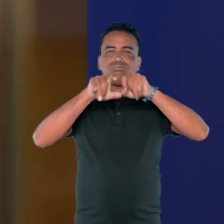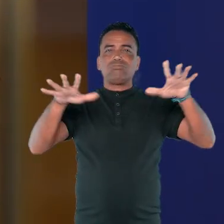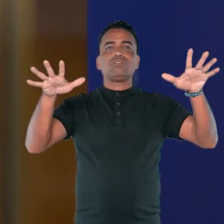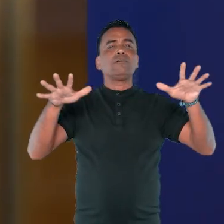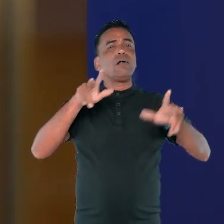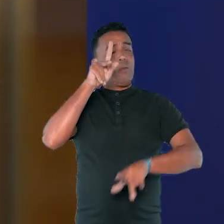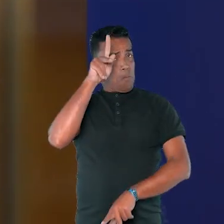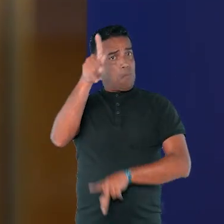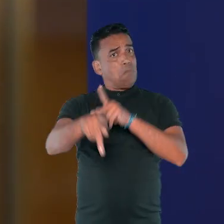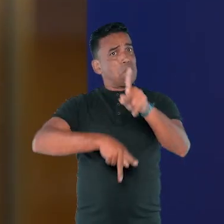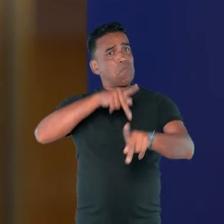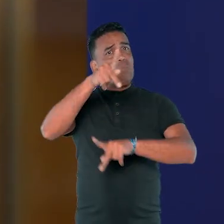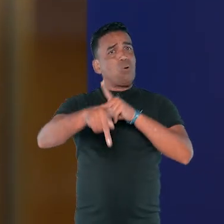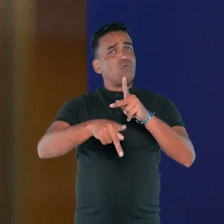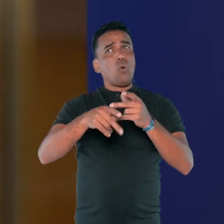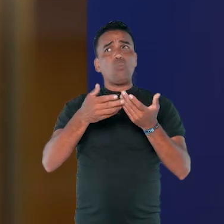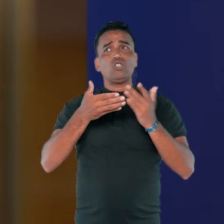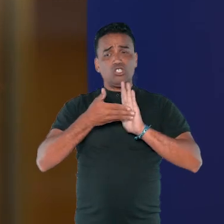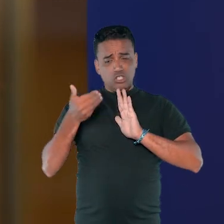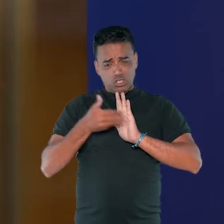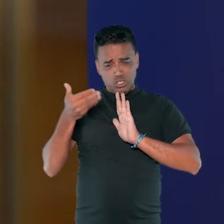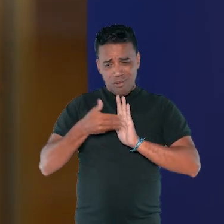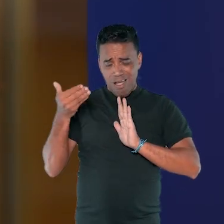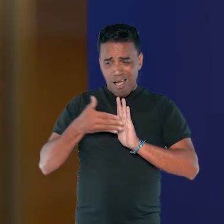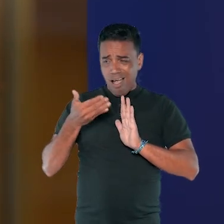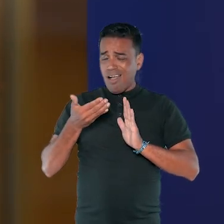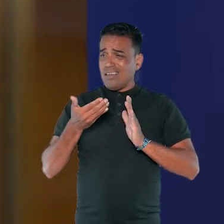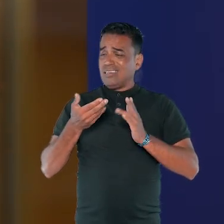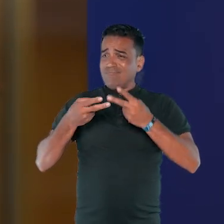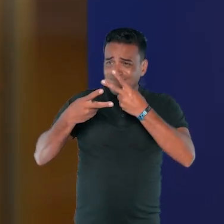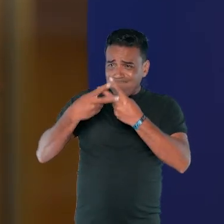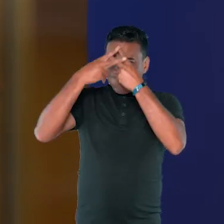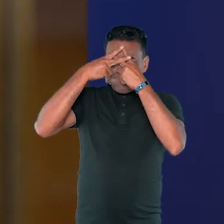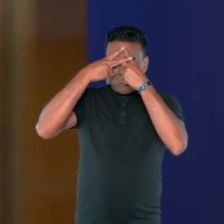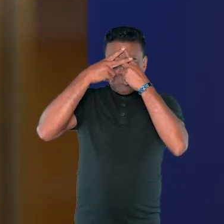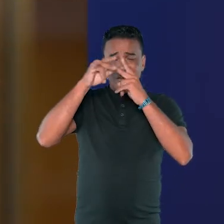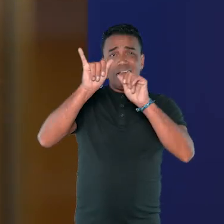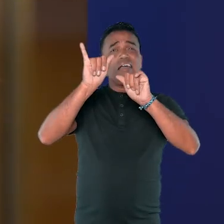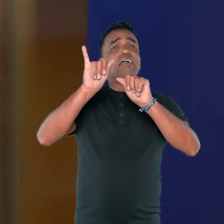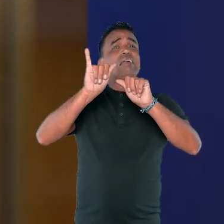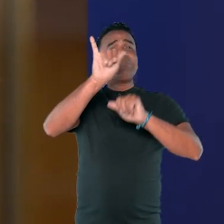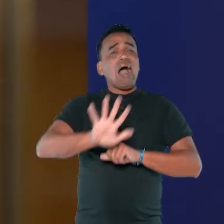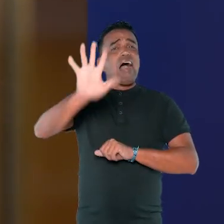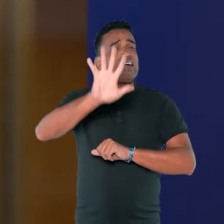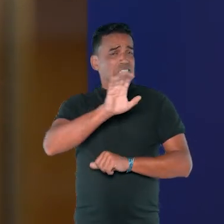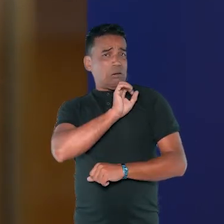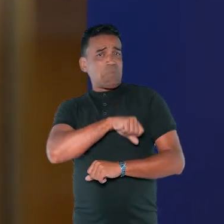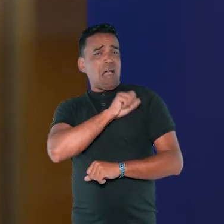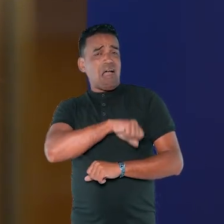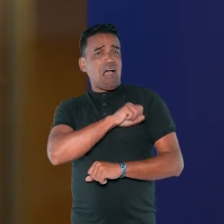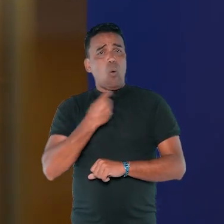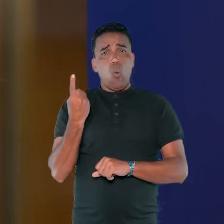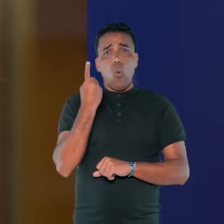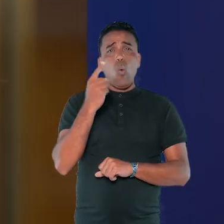Povo, como cicatrizar nas faces sua imagem perversa e una? Desconfio muito